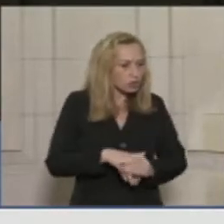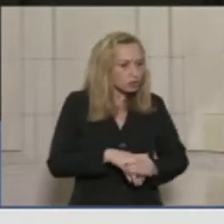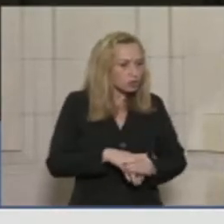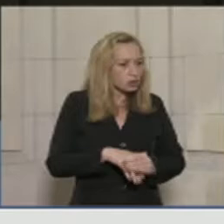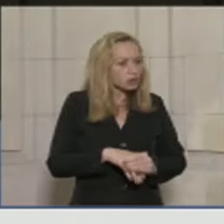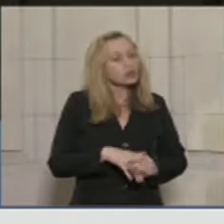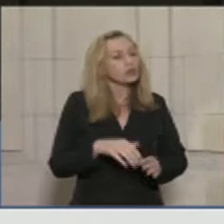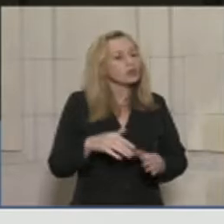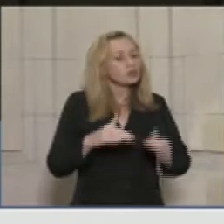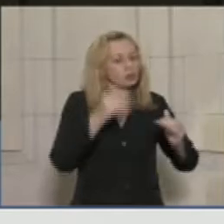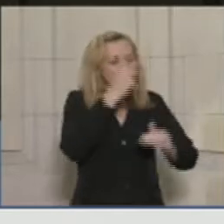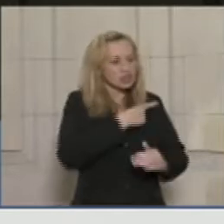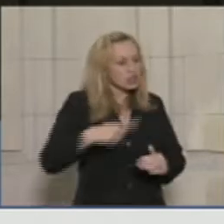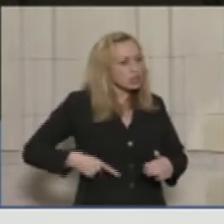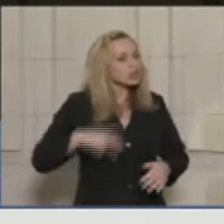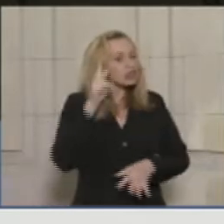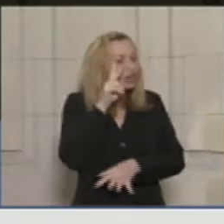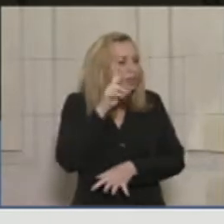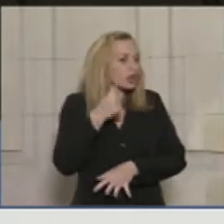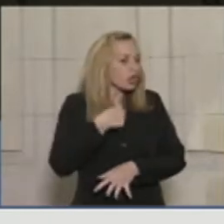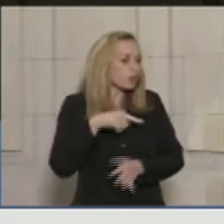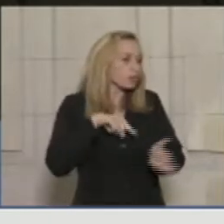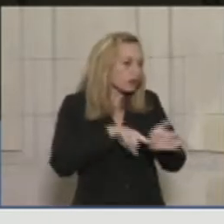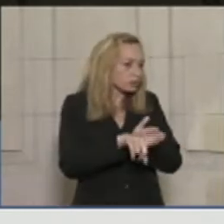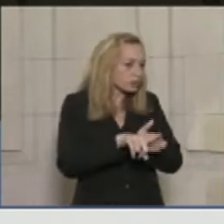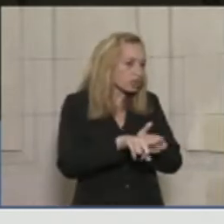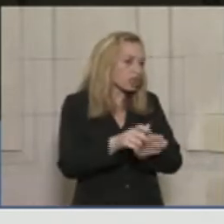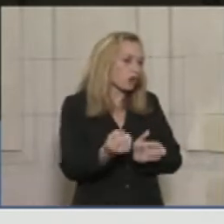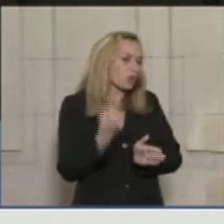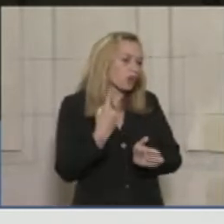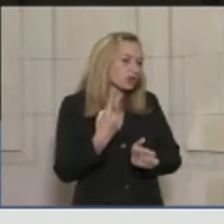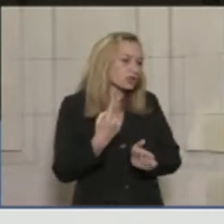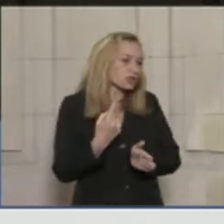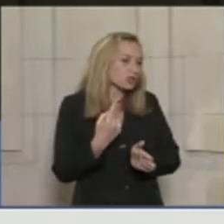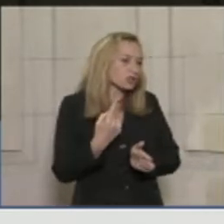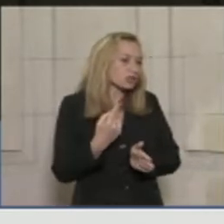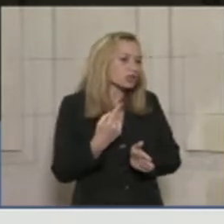se lembra, eu perguntei ao